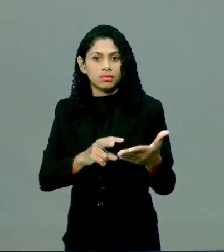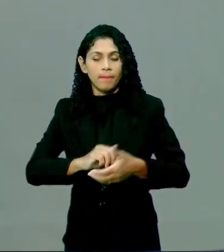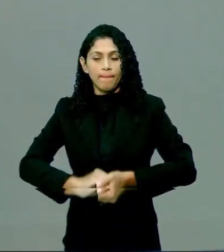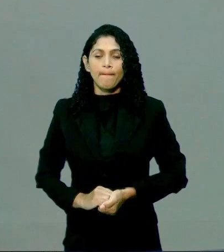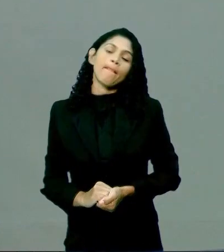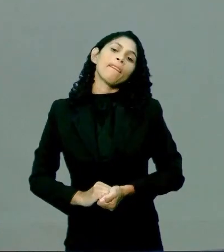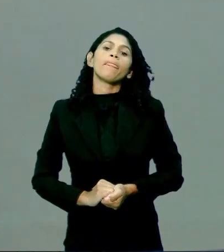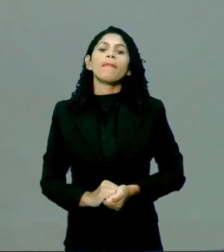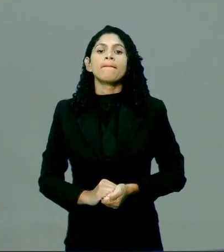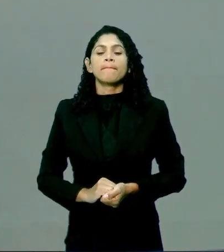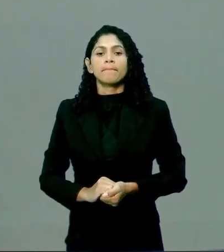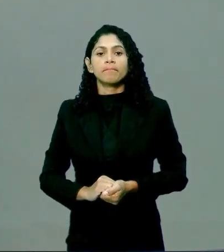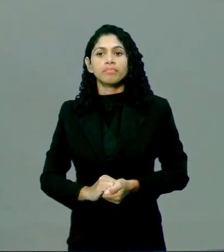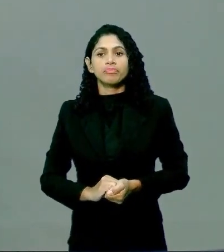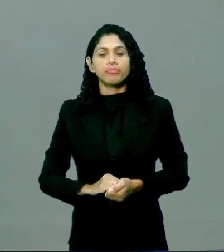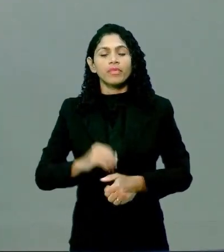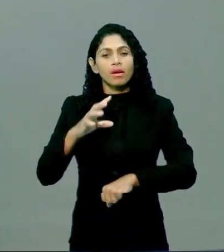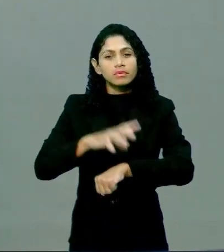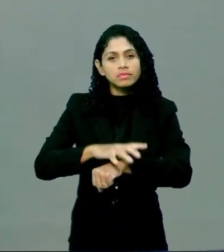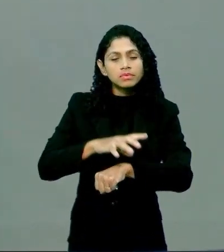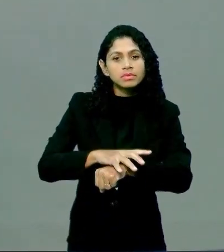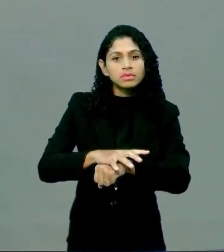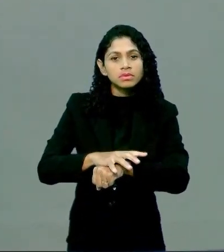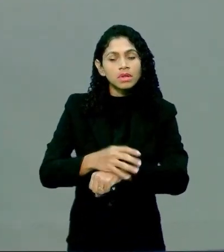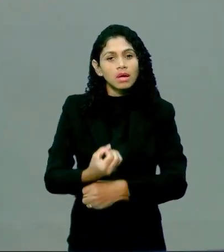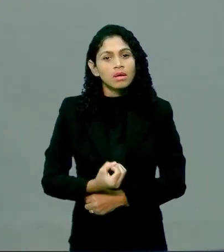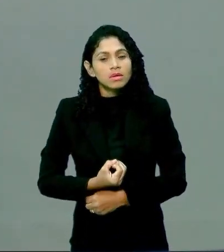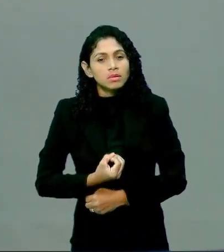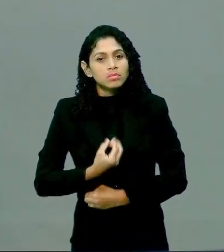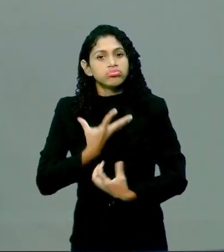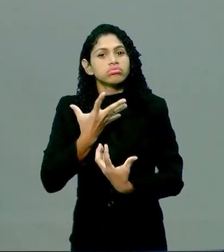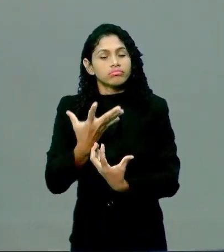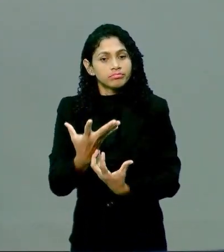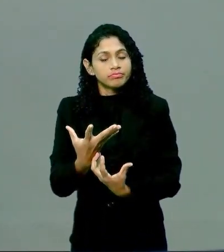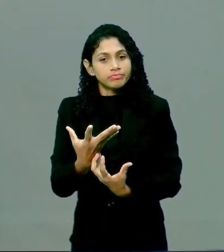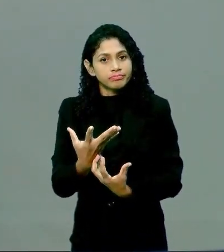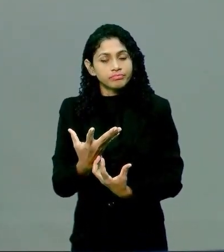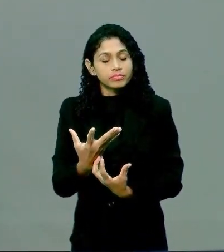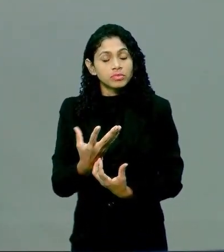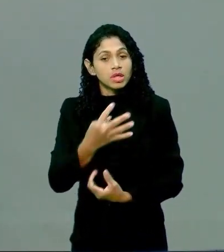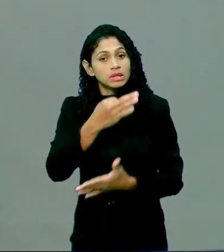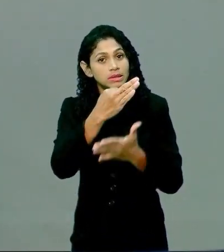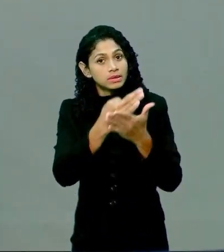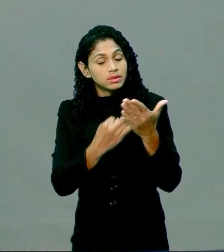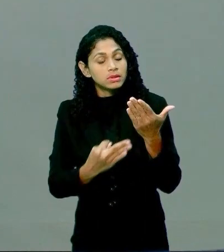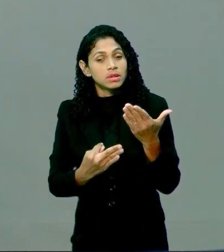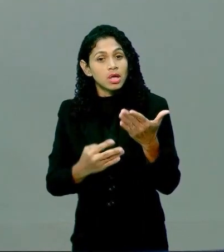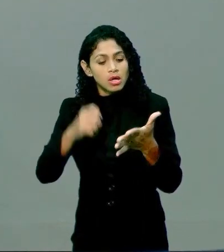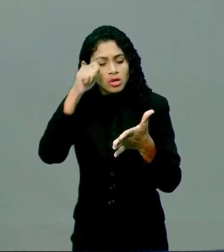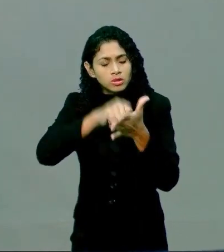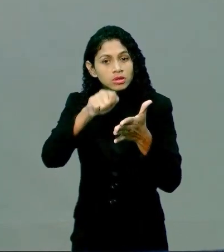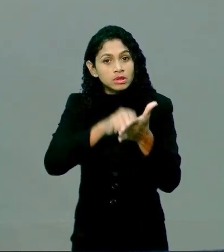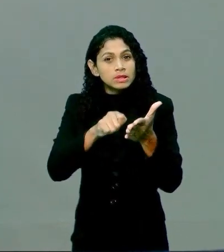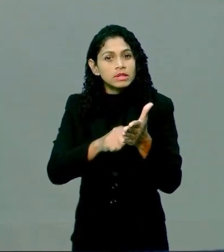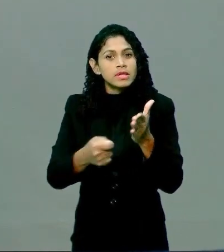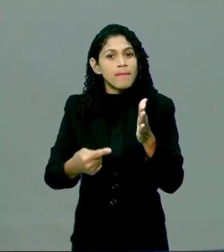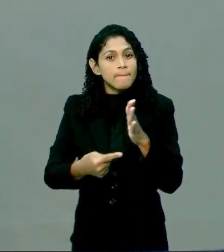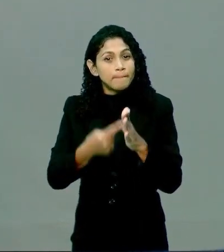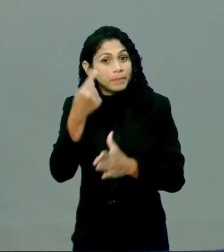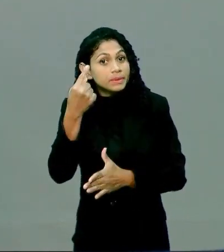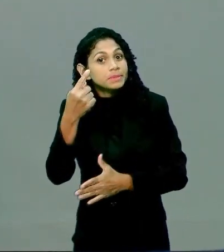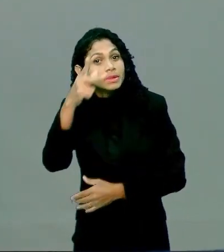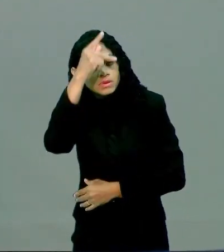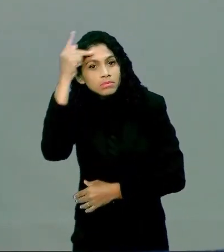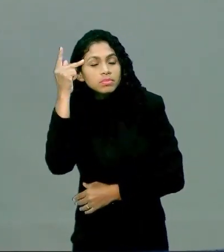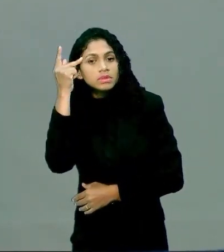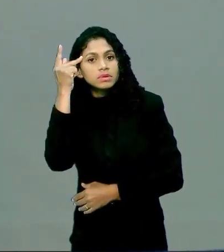emotiva são textos escritos em primeira pessoa, no eu e no nós. Atenção, hein? O nós não é